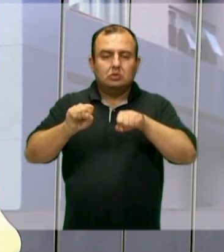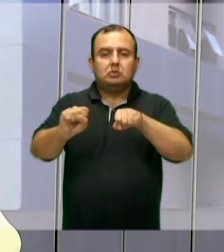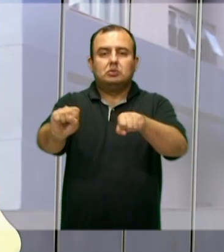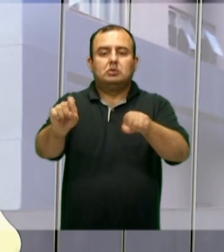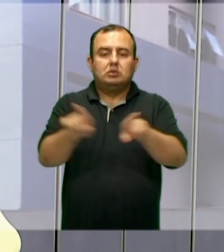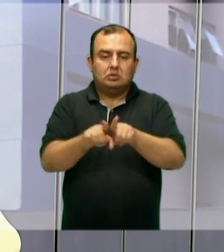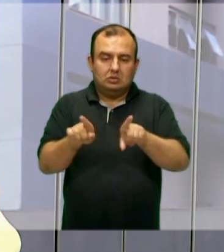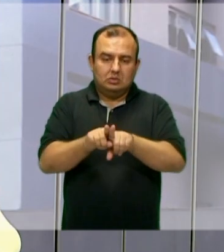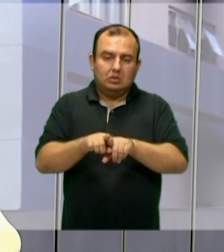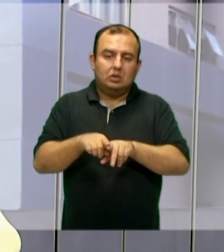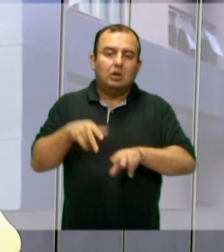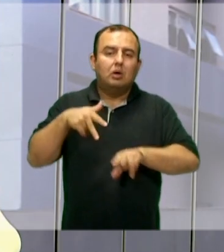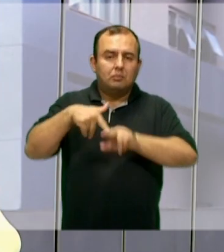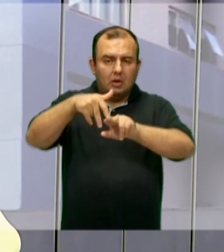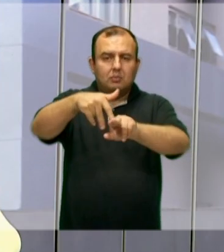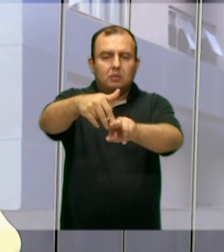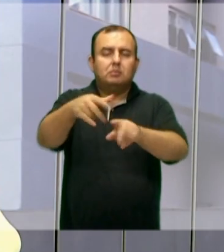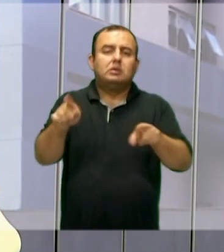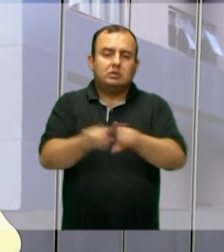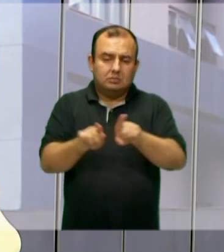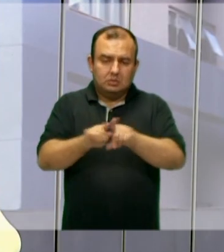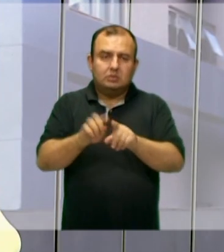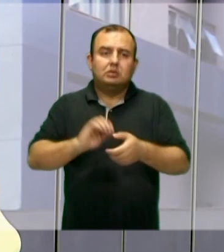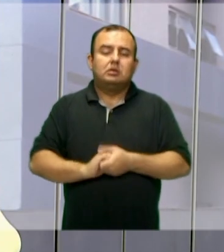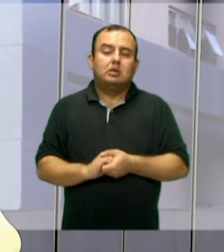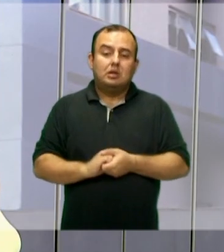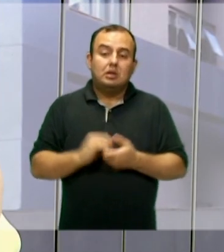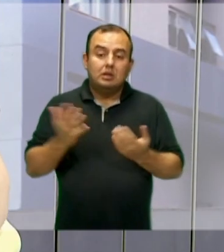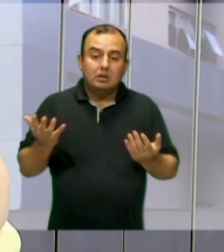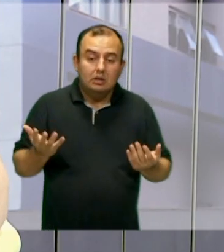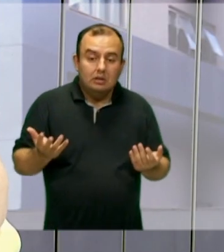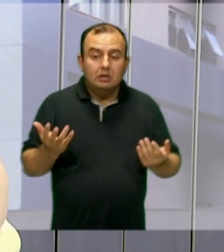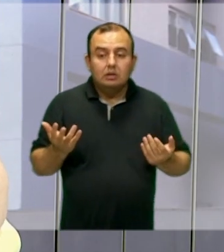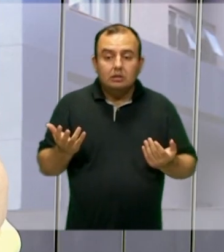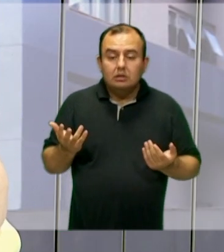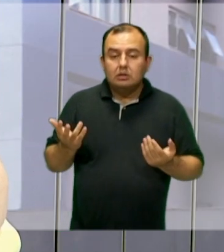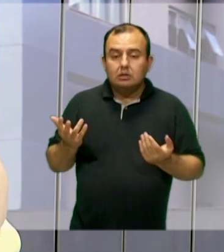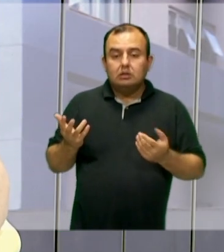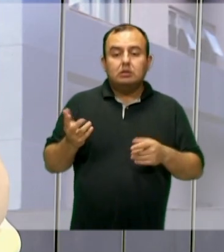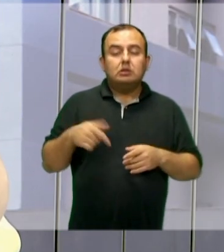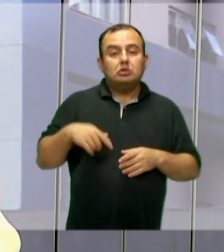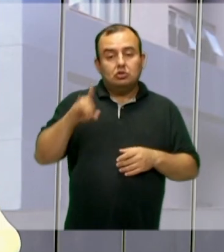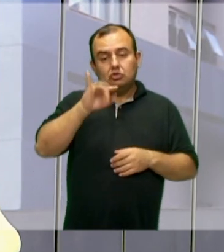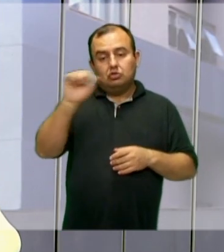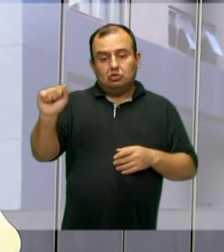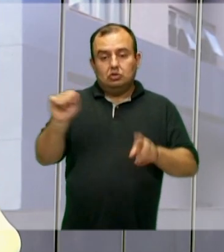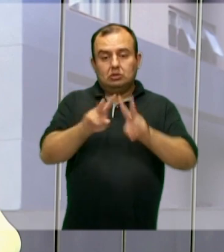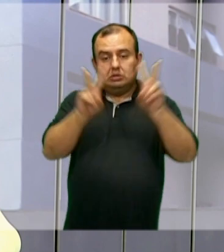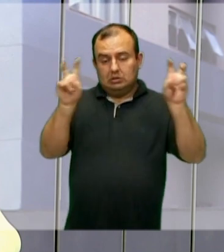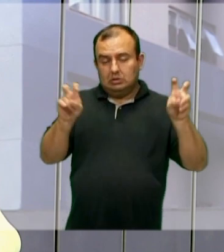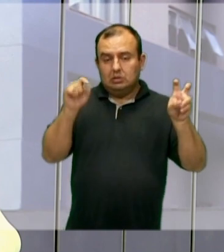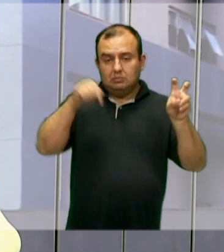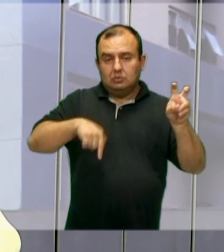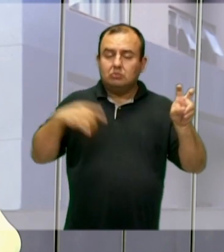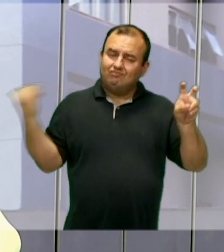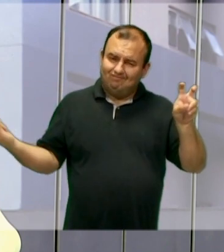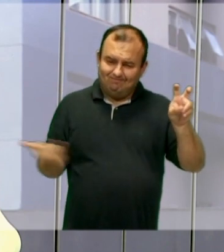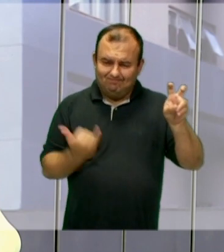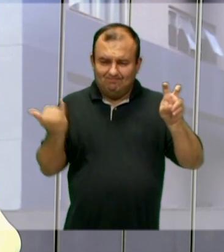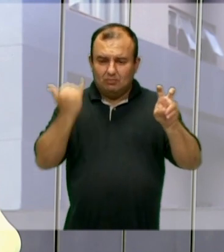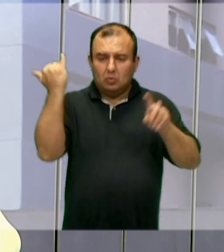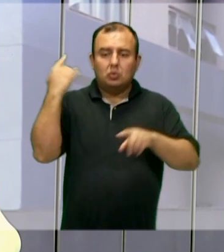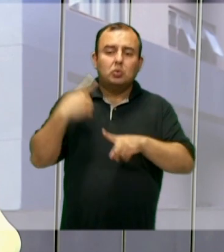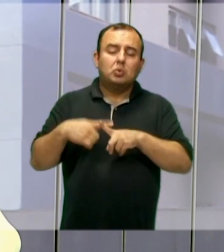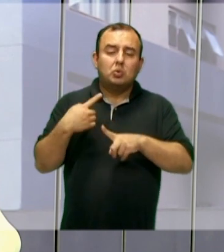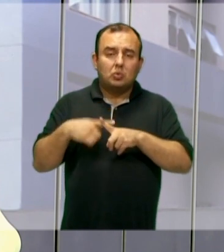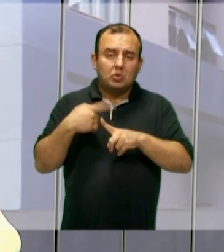né, autopropelidos. E, bem, esse dia em específico, né, esse tema eu creio que ele seja muito importante,